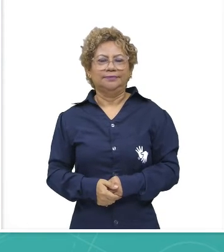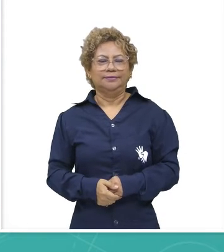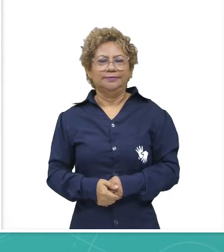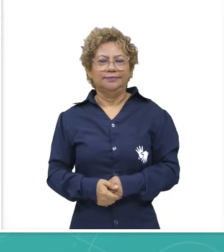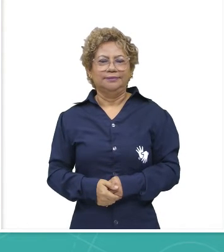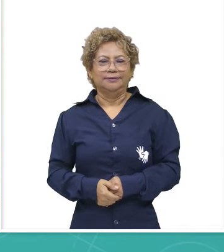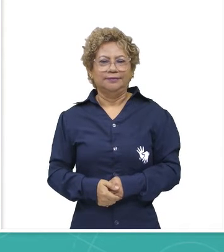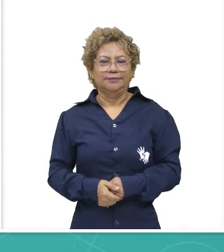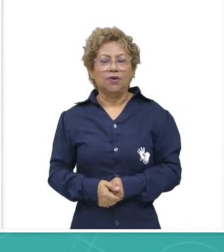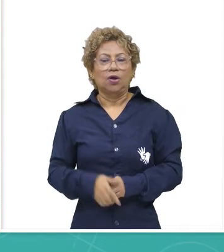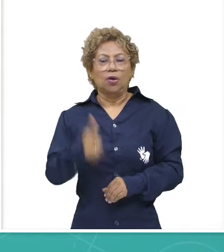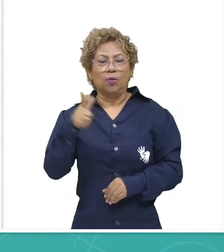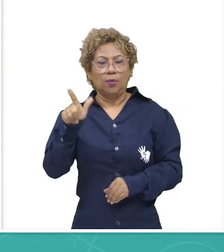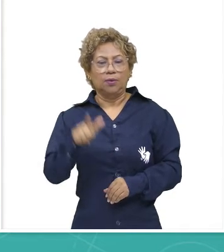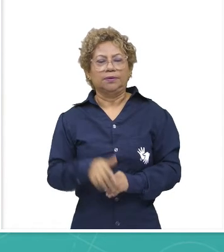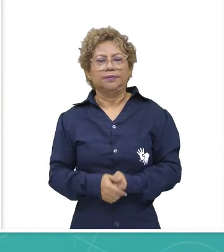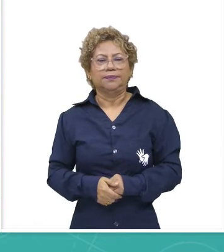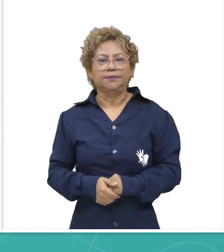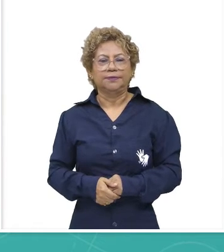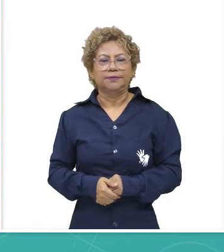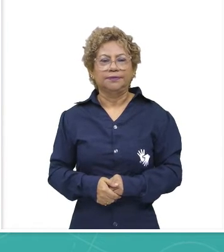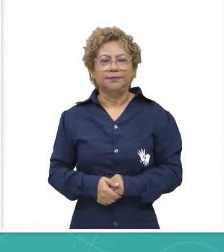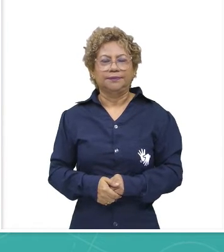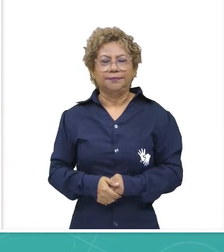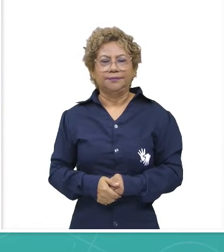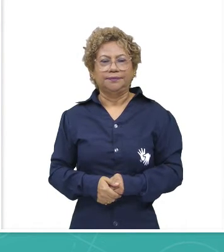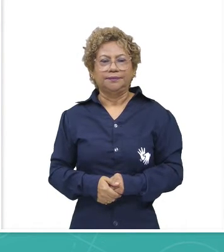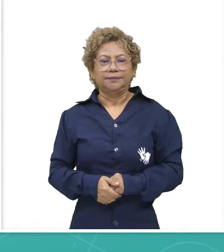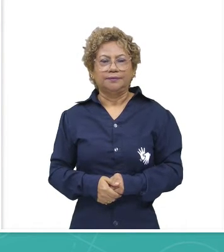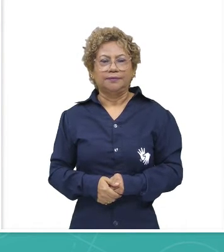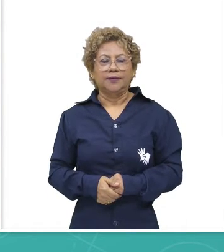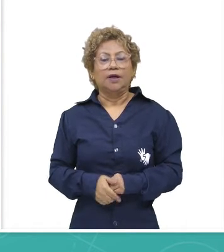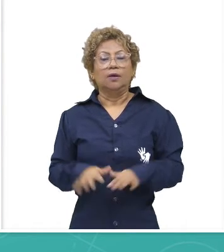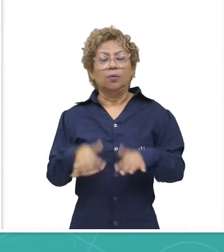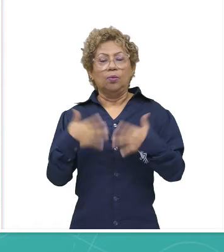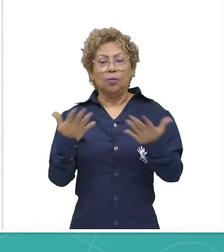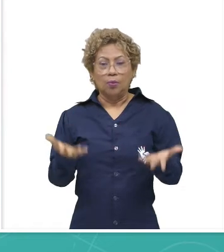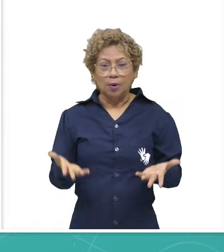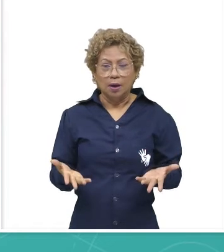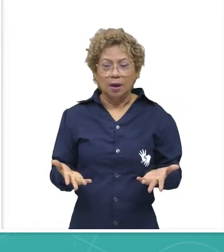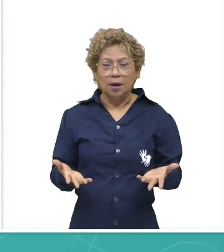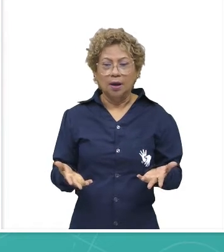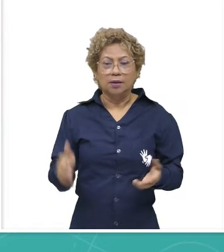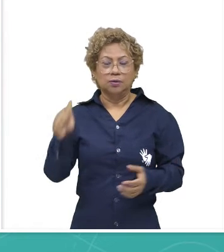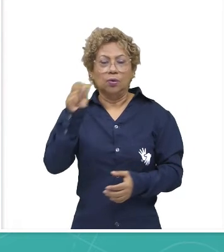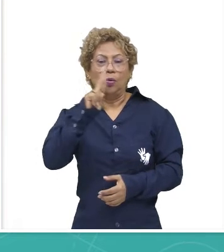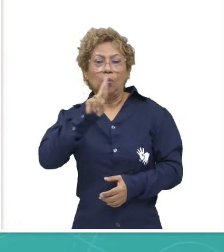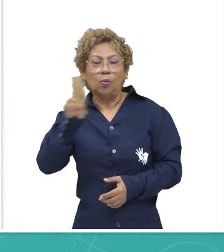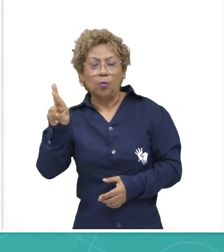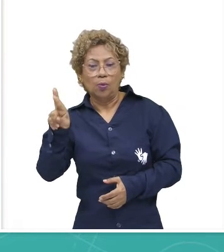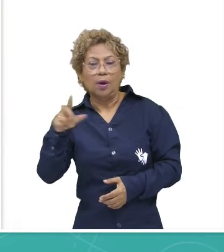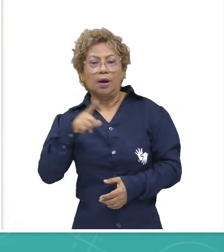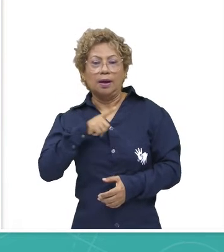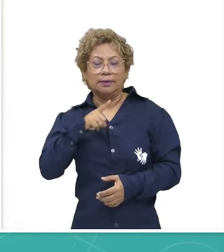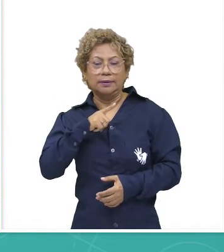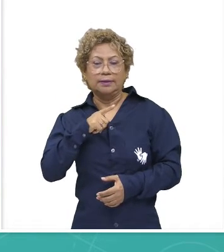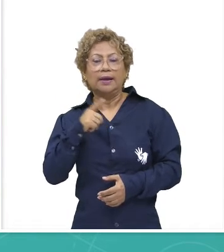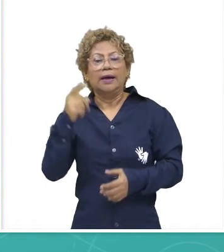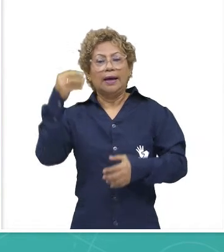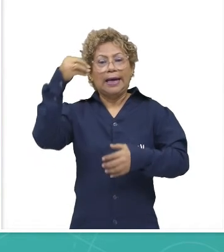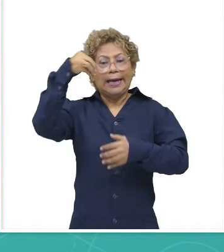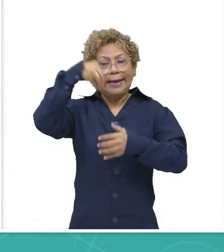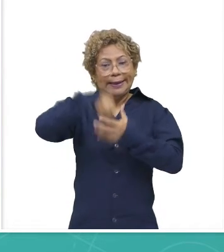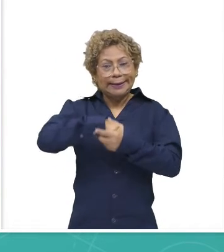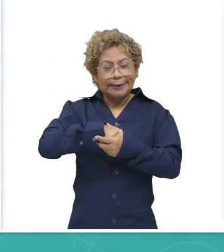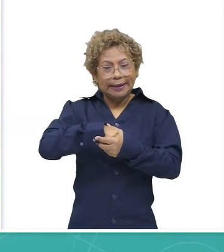Vamos aí para outra propriedade, é a elasticidade. Quando o ar volta a ocupar o espaço que ocupava